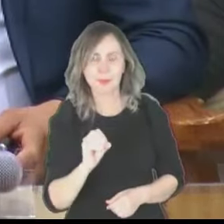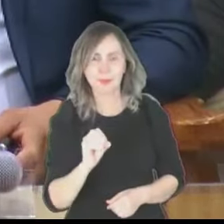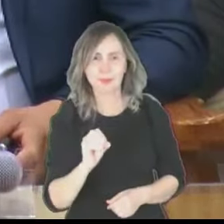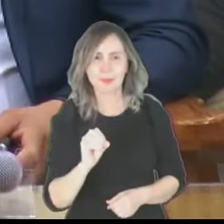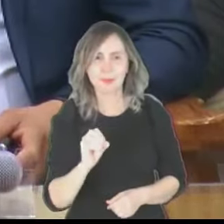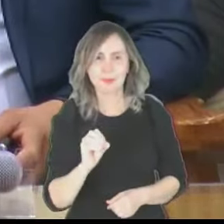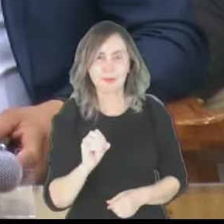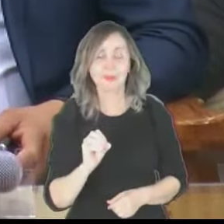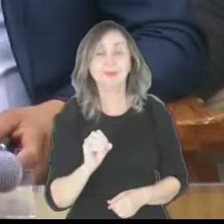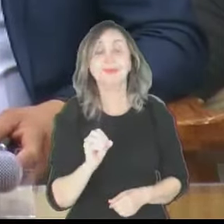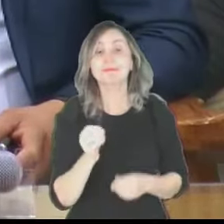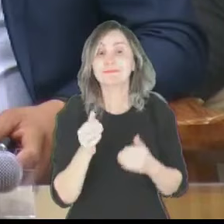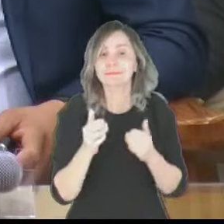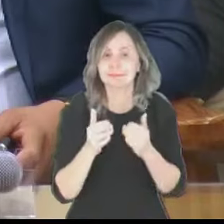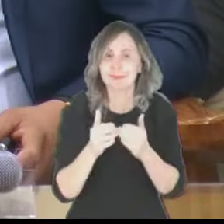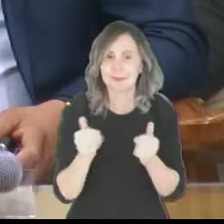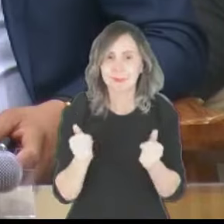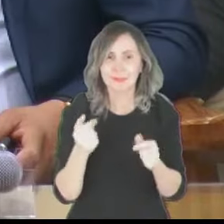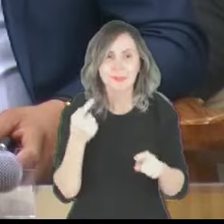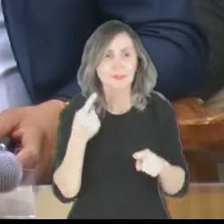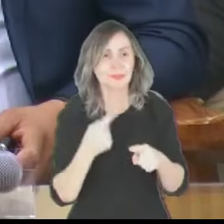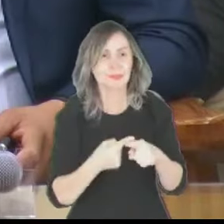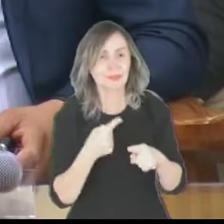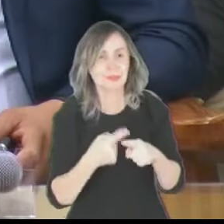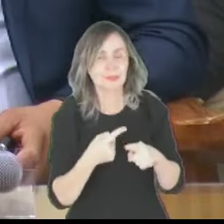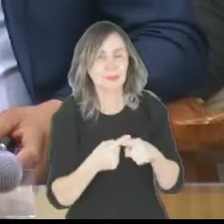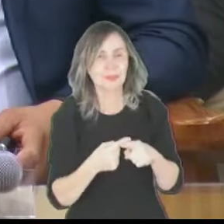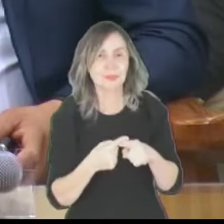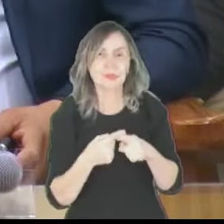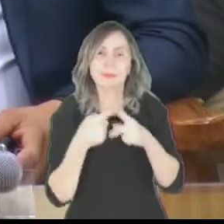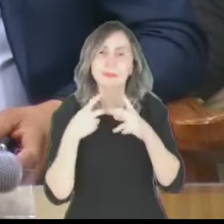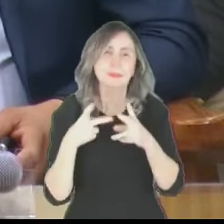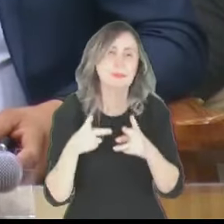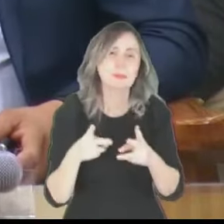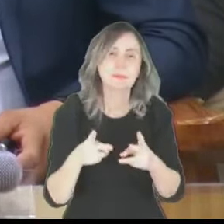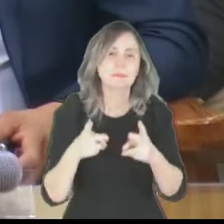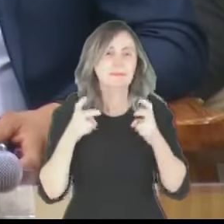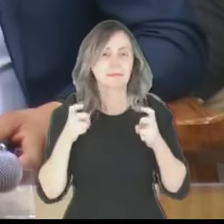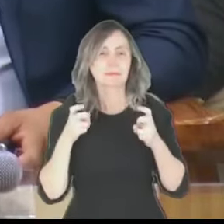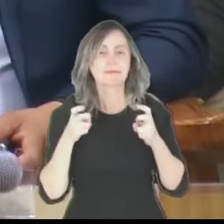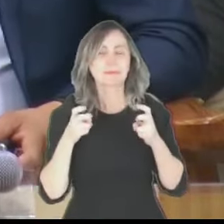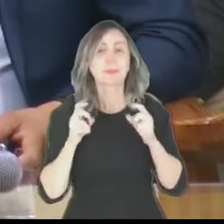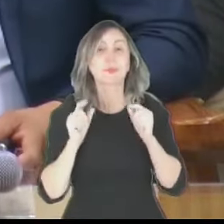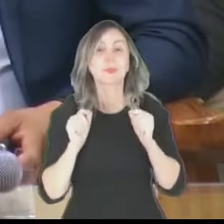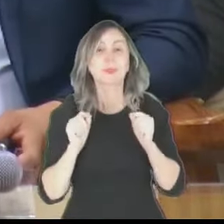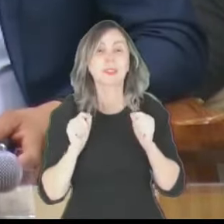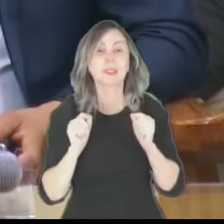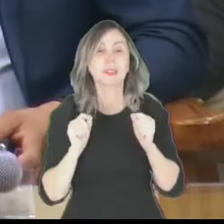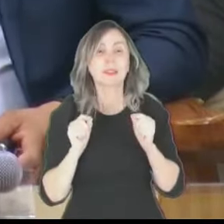Ele roga, porque, ele percebe, a carência.